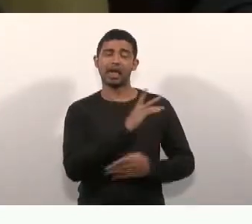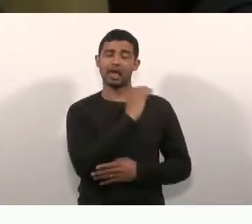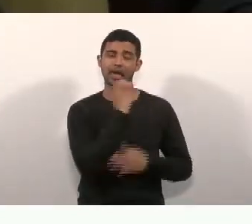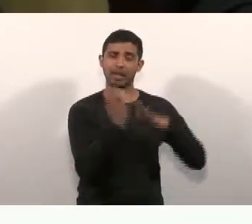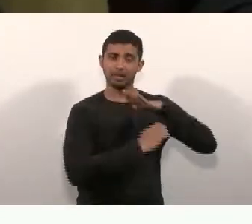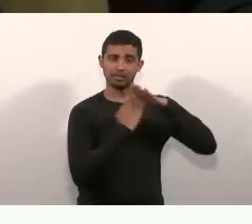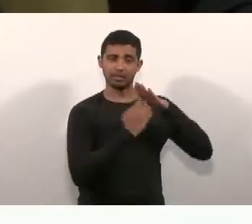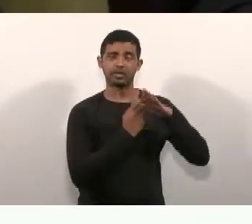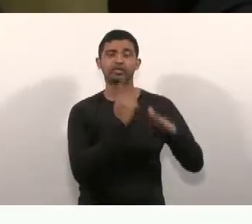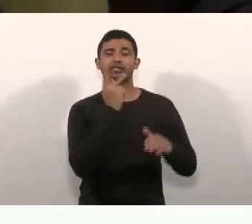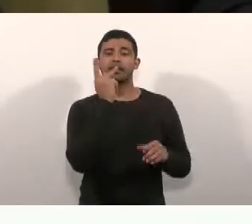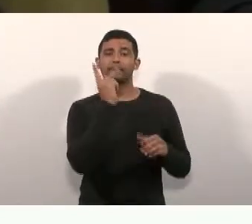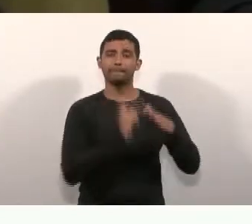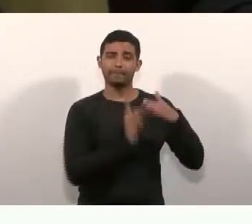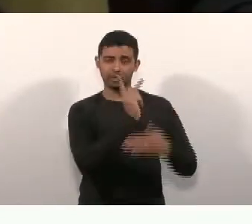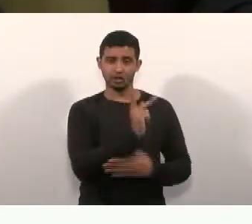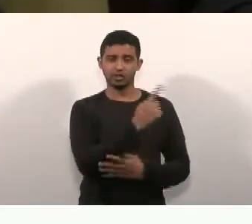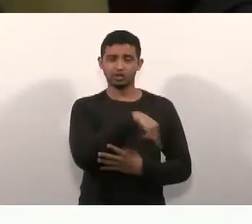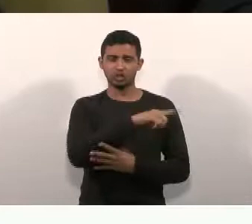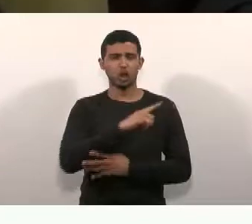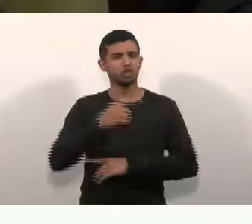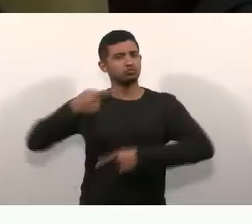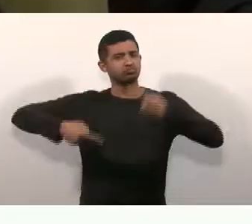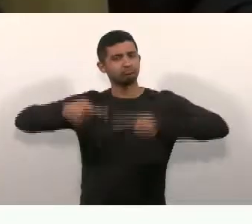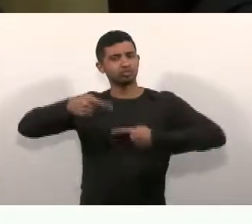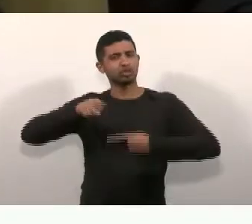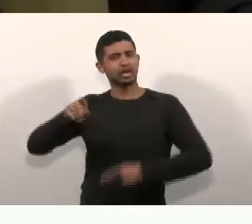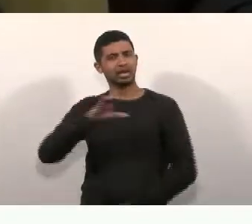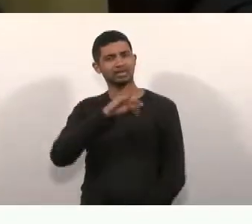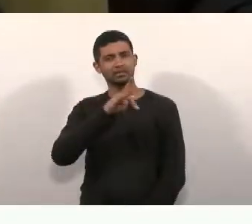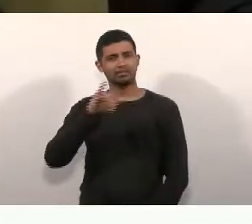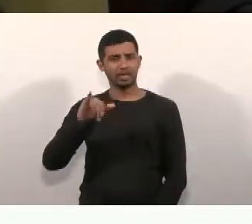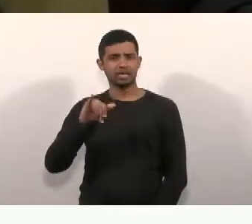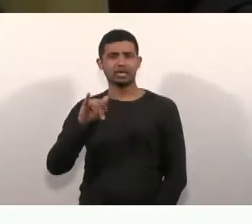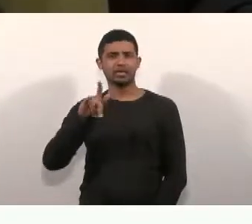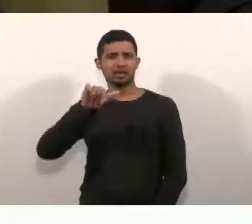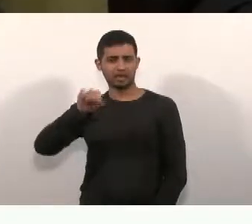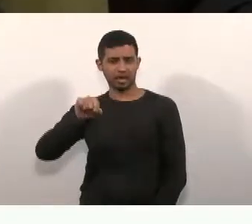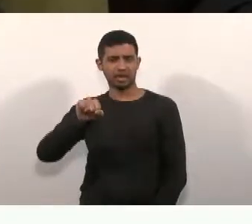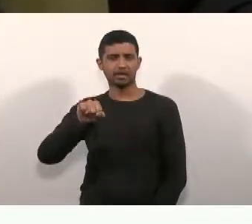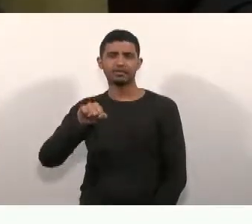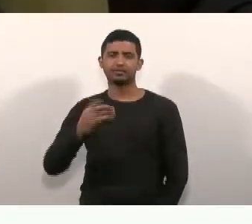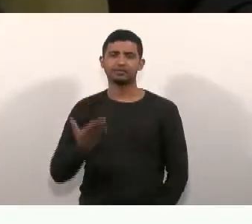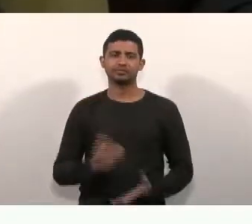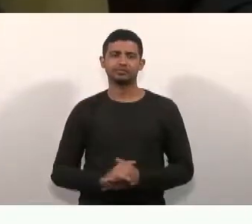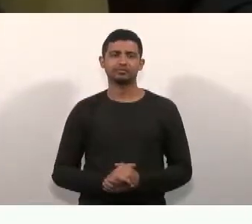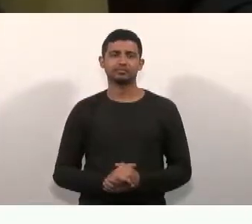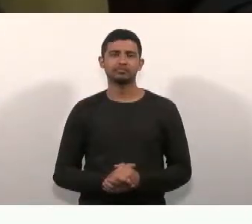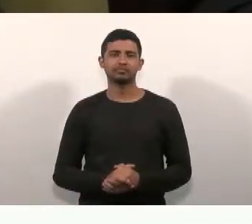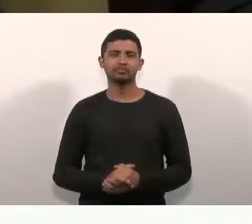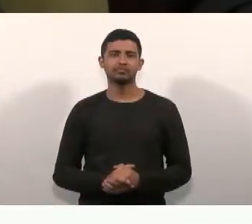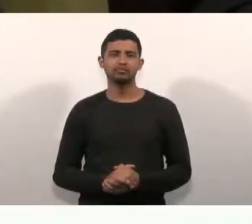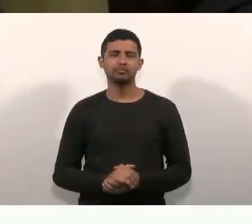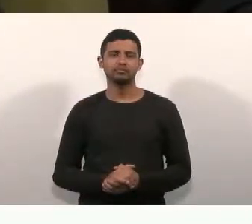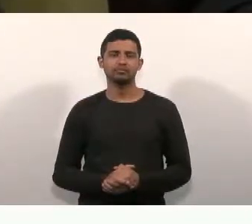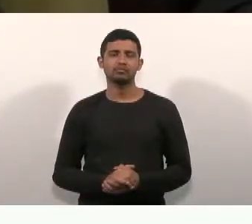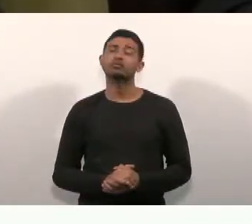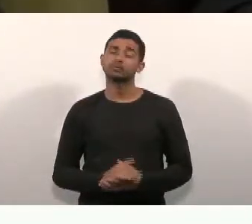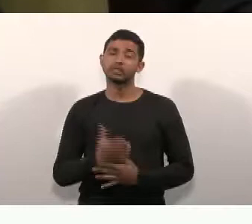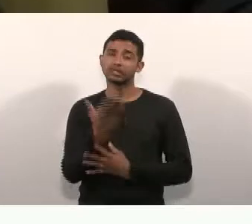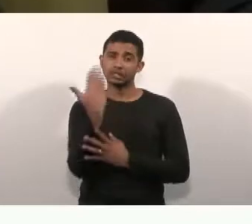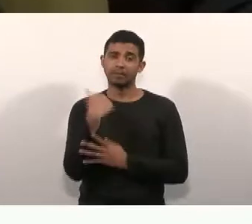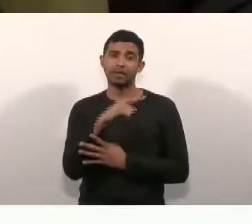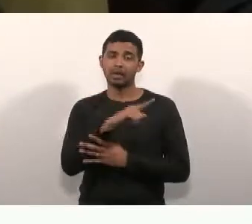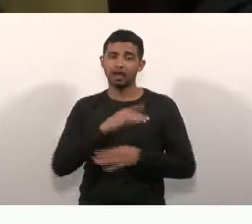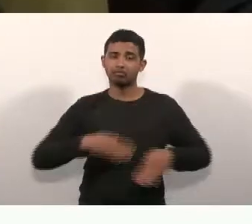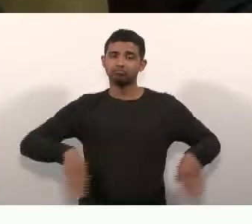algumas coisas sobre isso na CPI do gás, fazer entender, quando se direciona, ou pelo menos dá condição de igualdade,